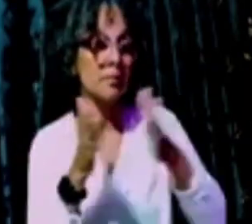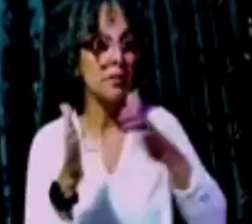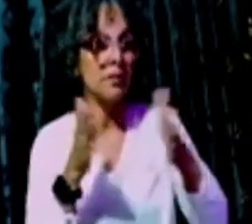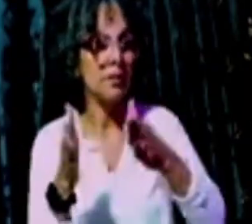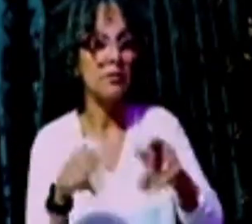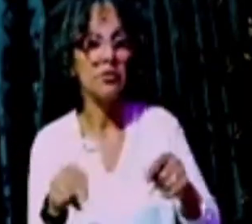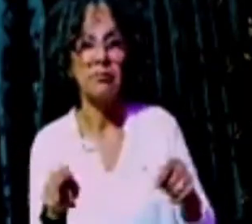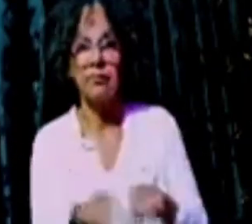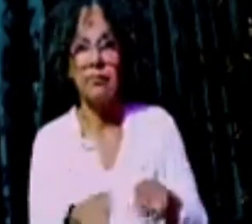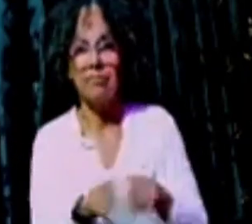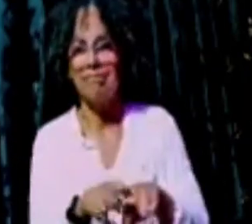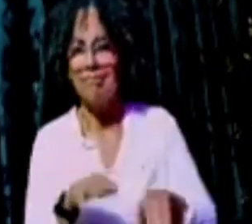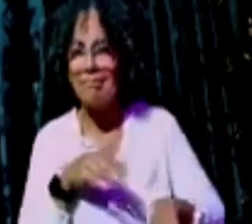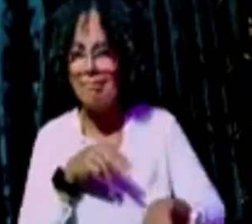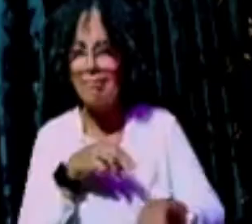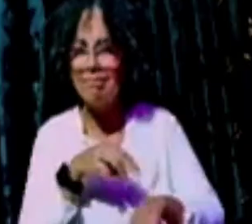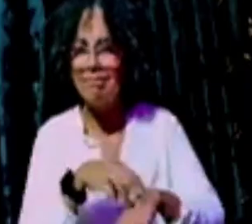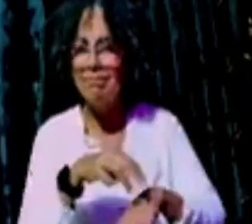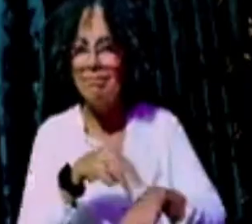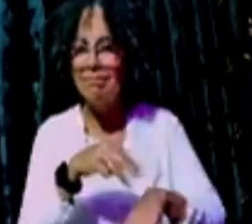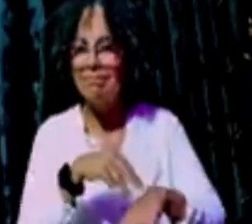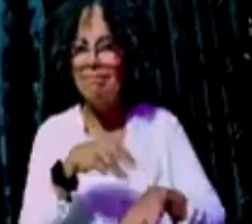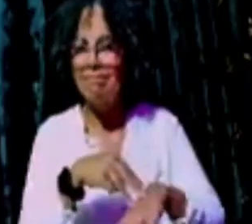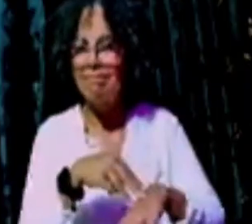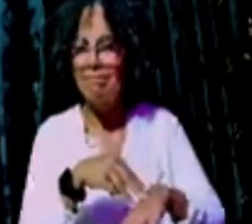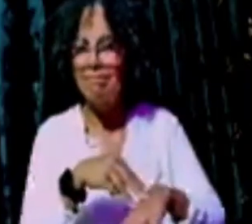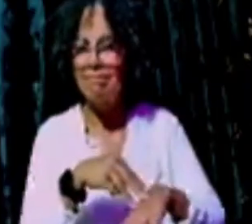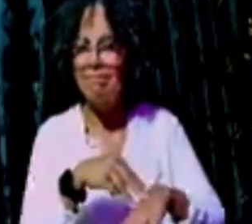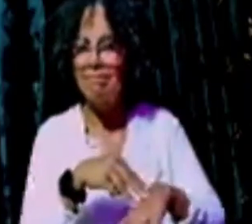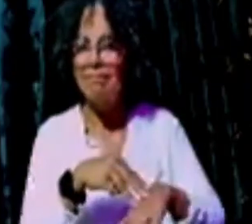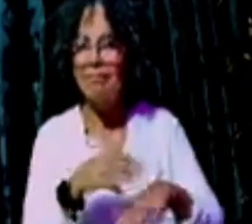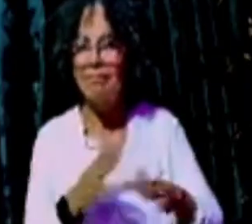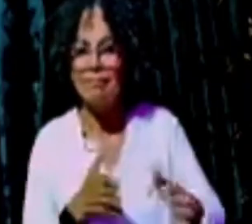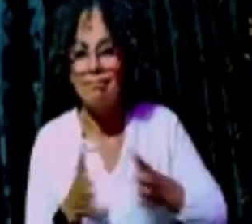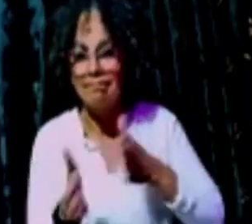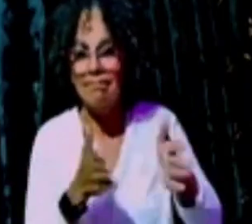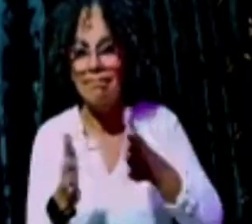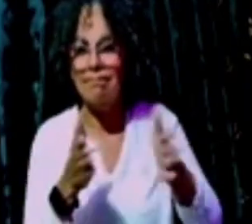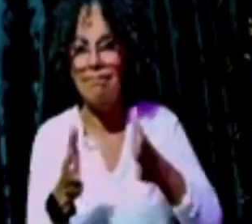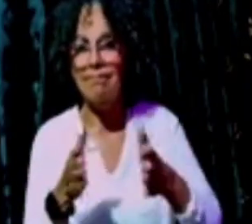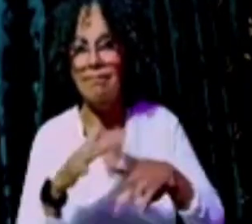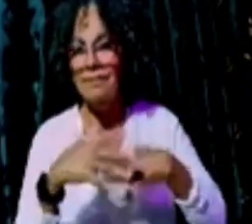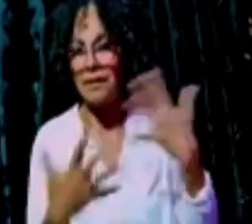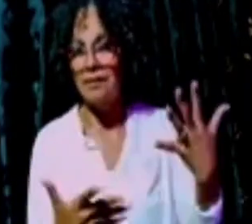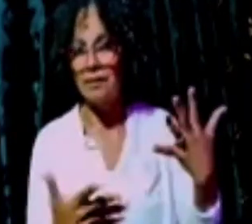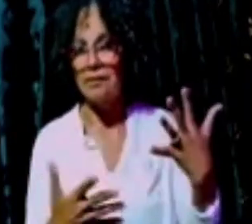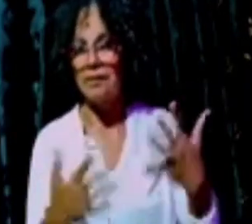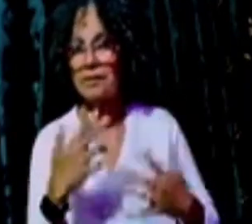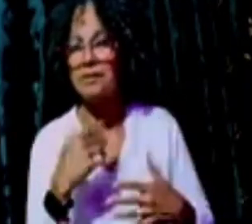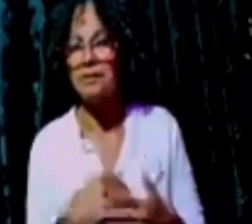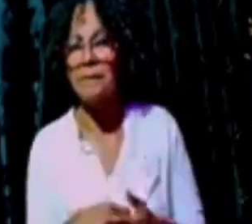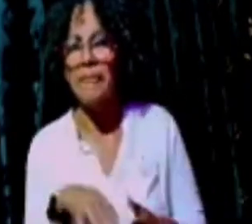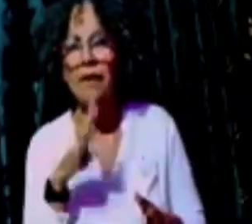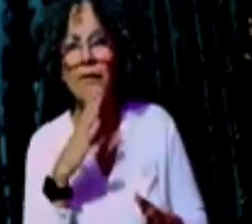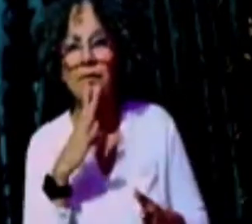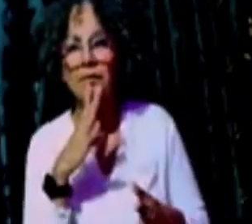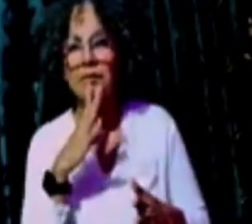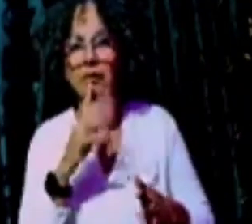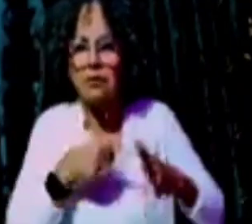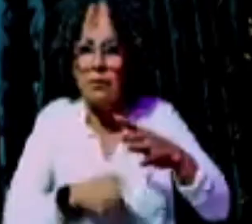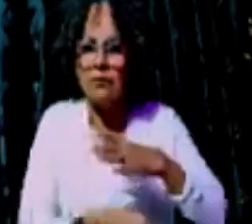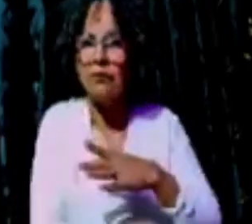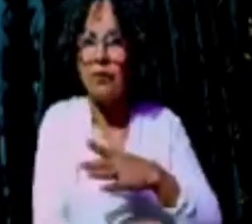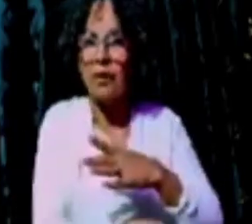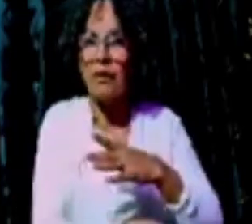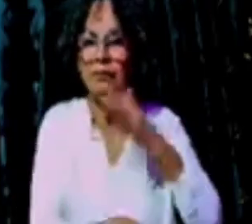as pessoas, elas precisam ter acesso a Libras, ao conhecimento da língua, da cultura surda,